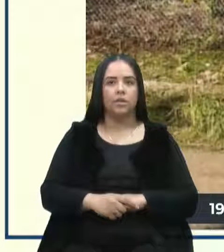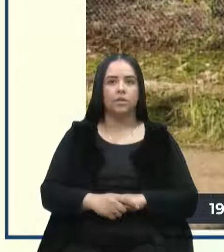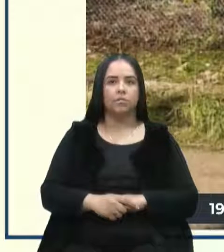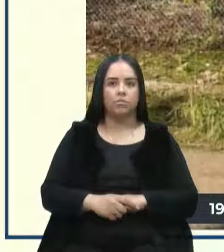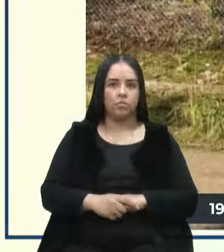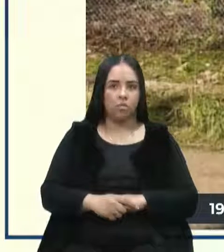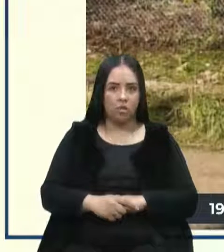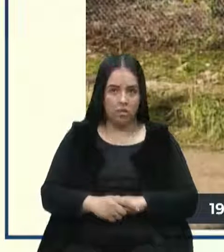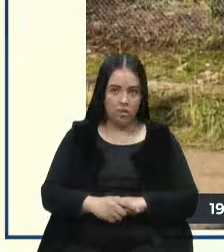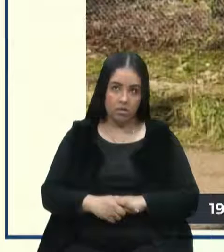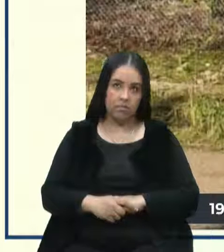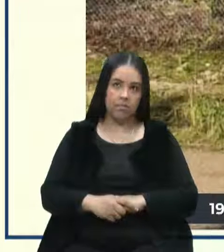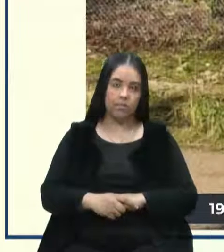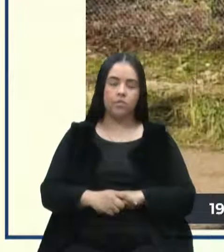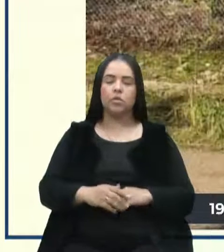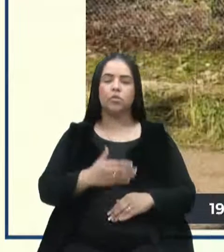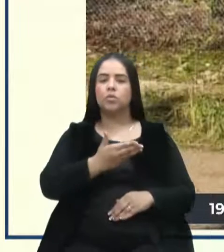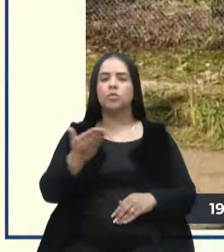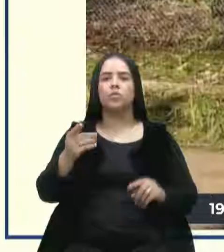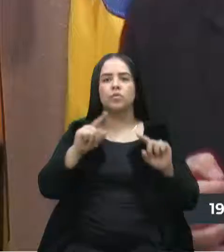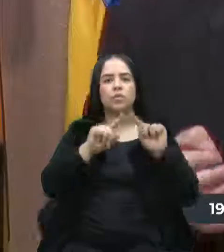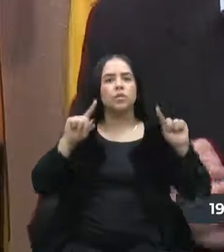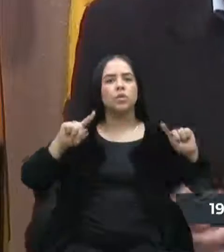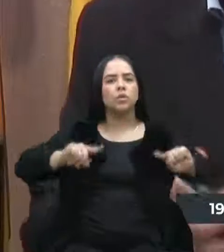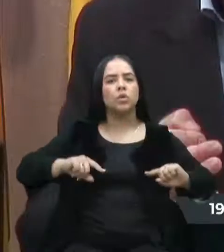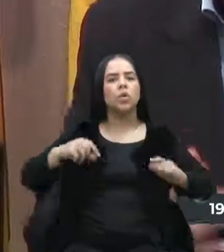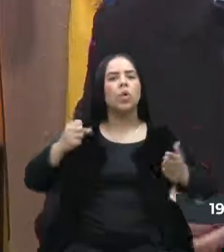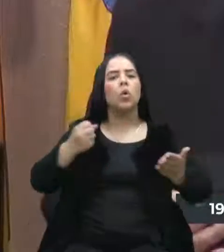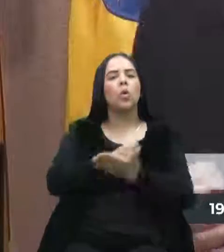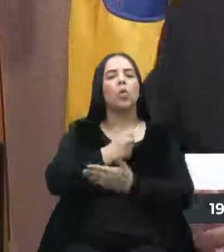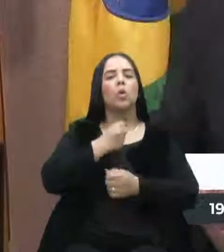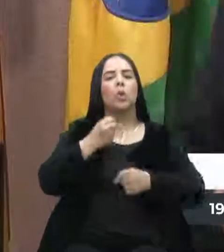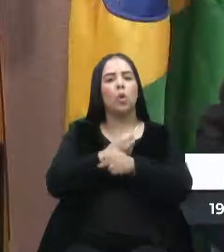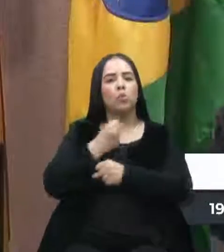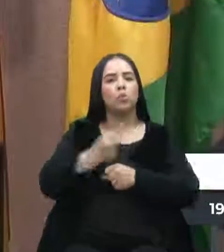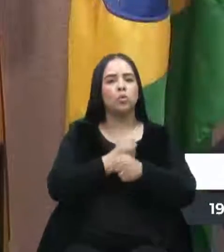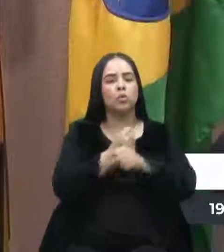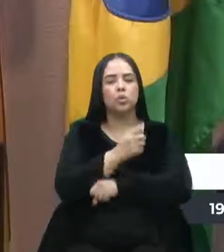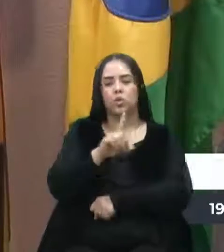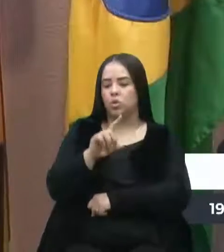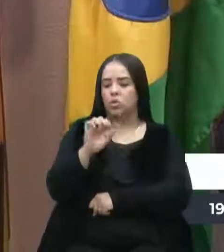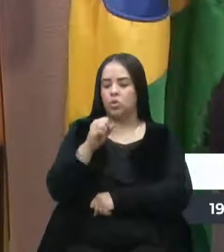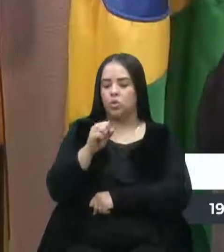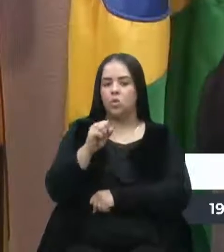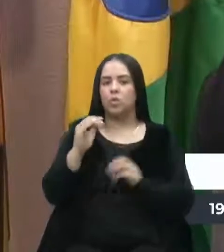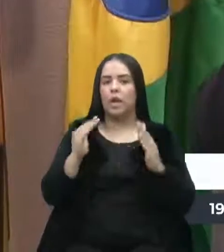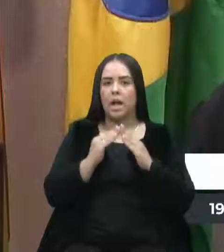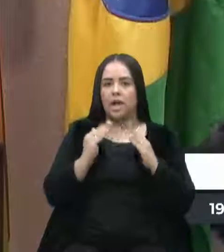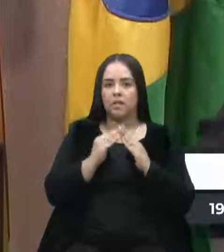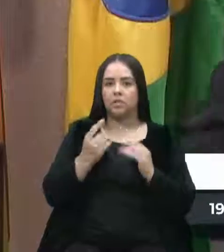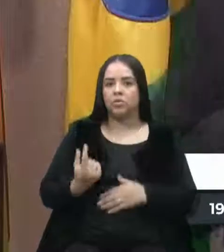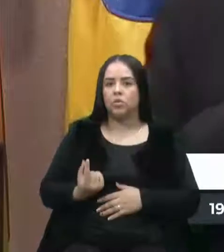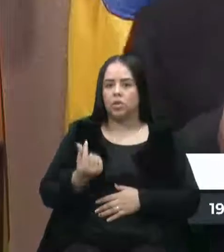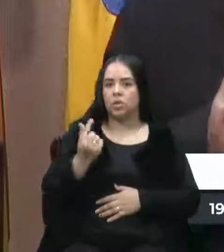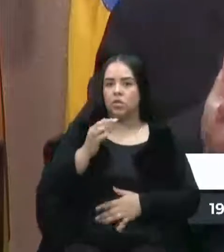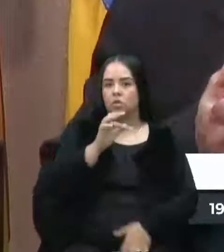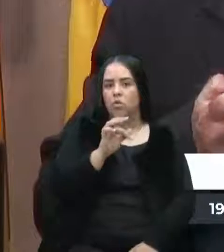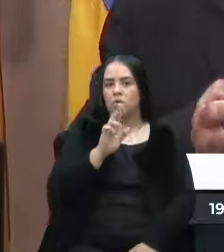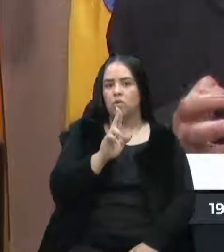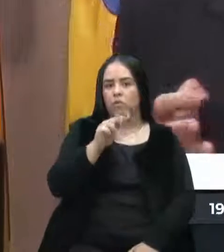e os servidores da Habitação estão construindo 18 casas o recurso do funcap vocês